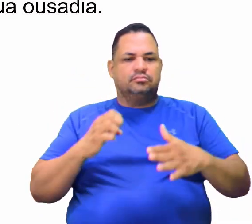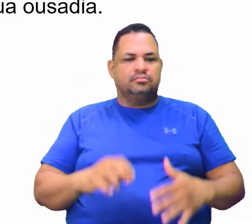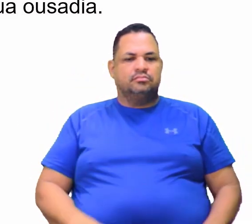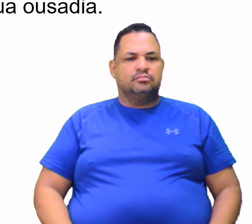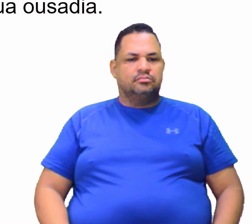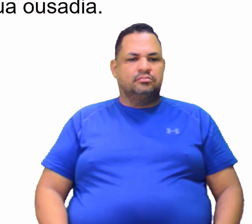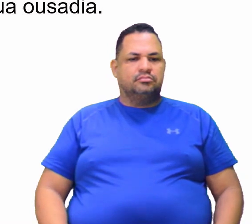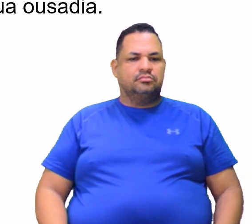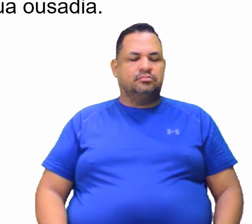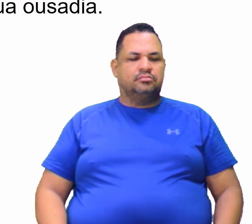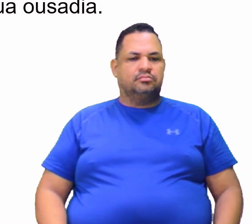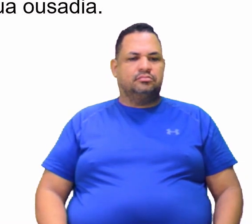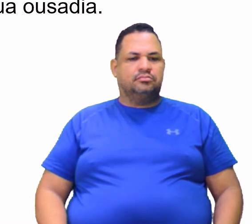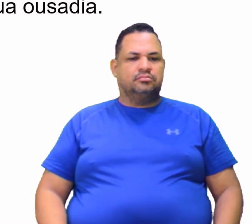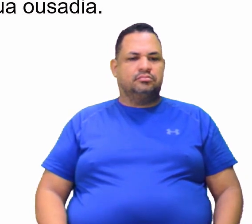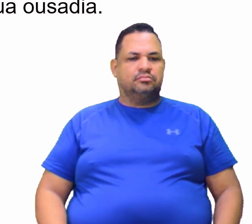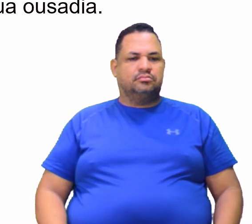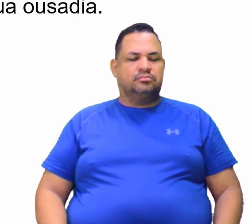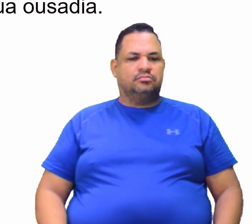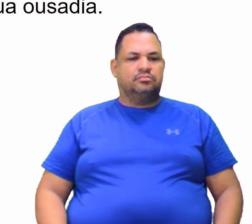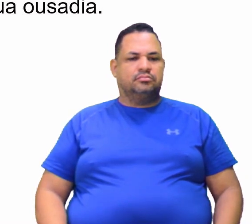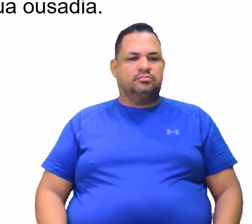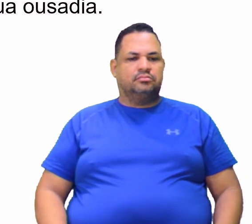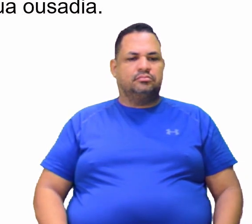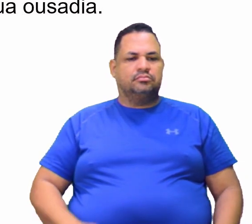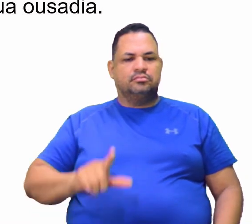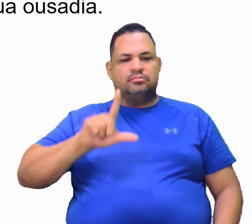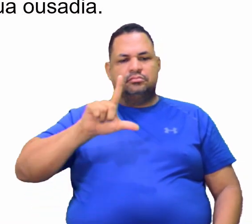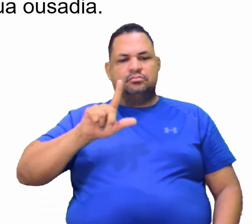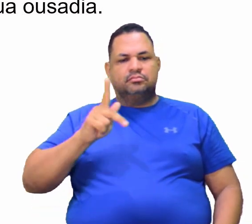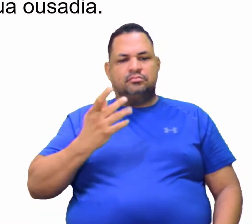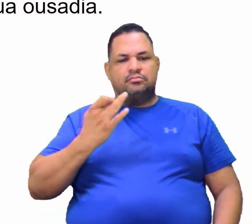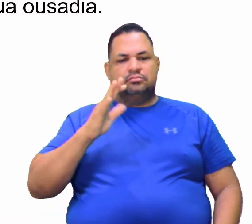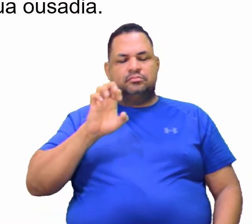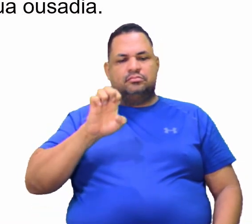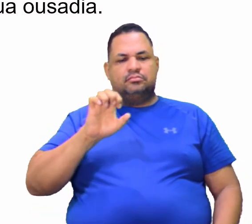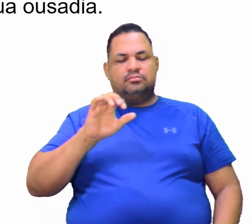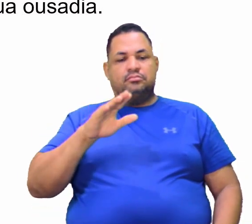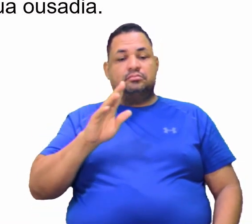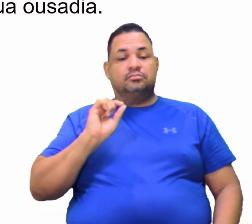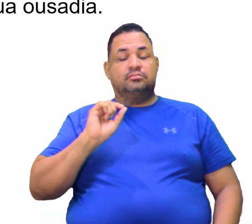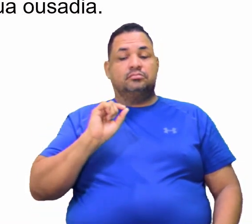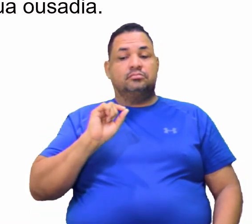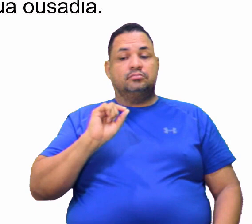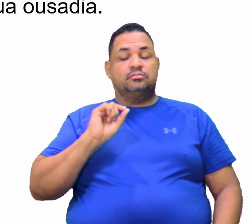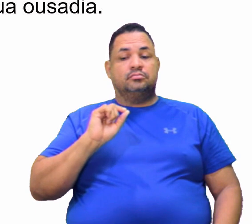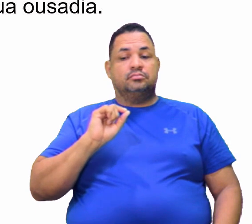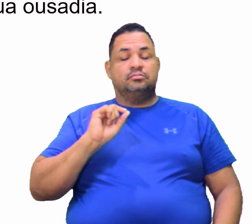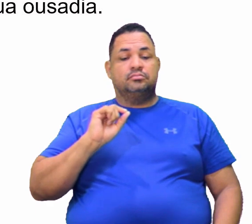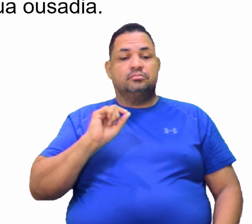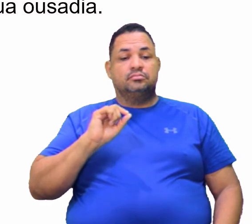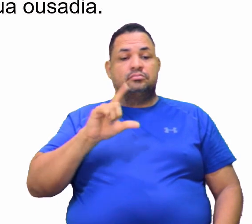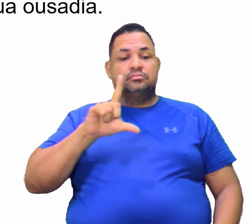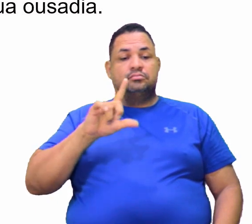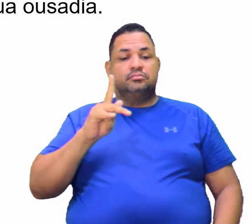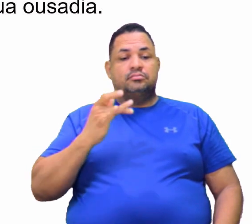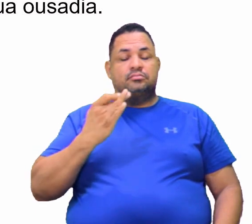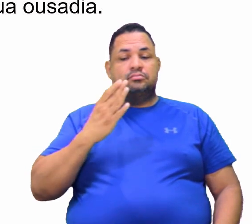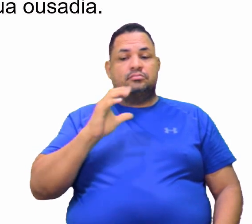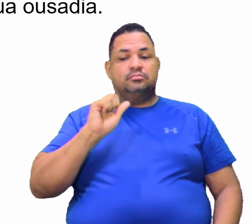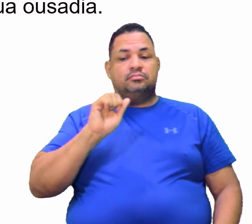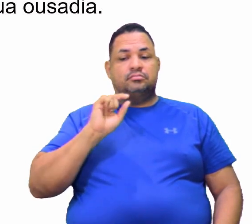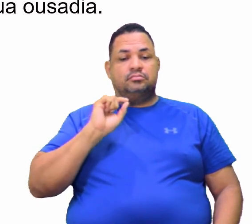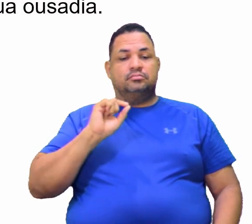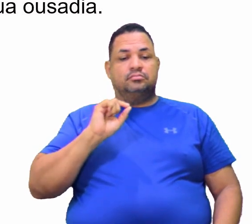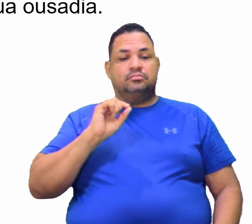não sobre. Tá certo? Porque esse lhe, ele já é o quê? Né? O lhe, ele já